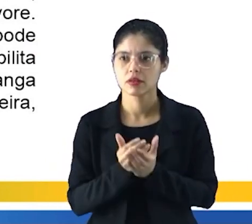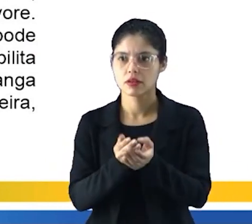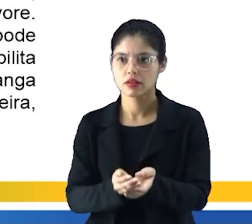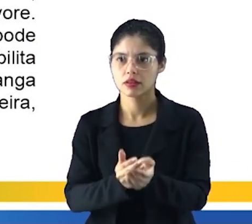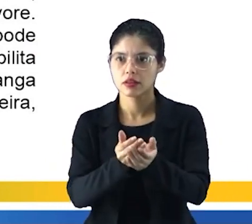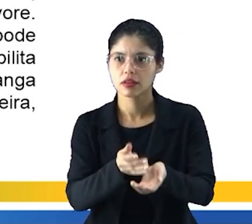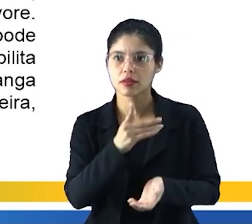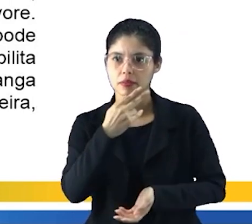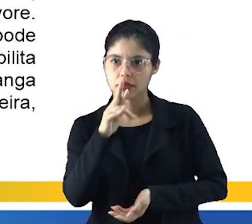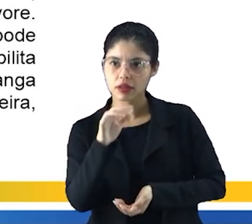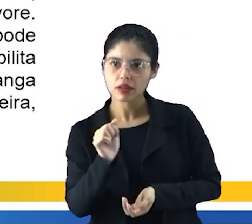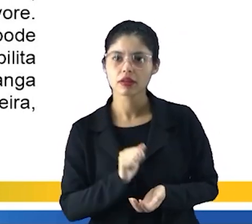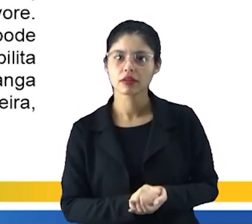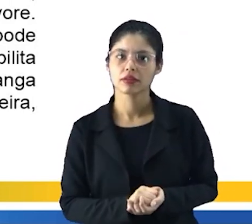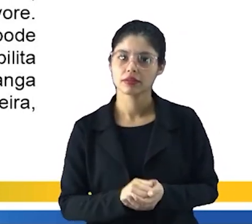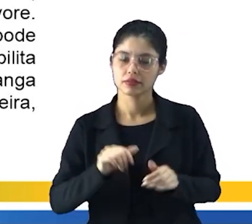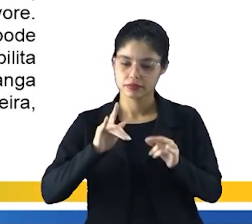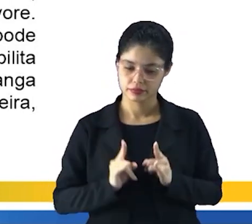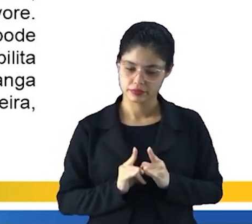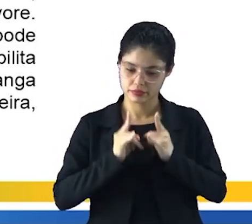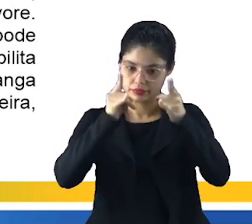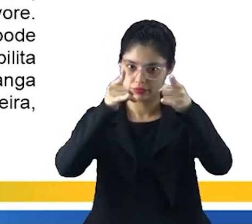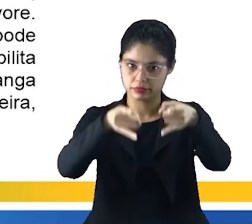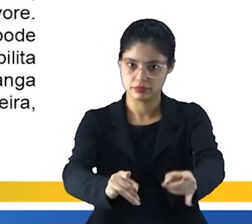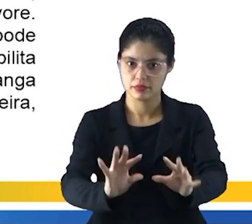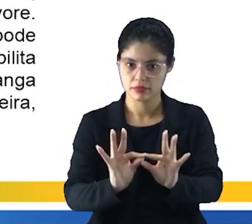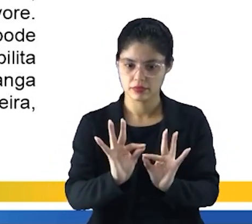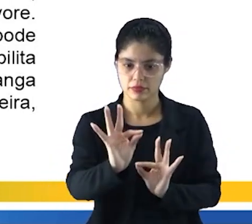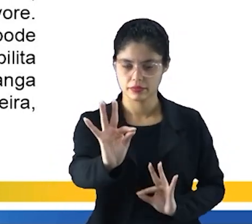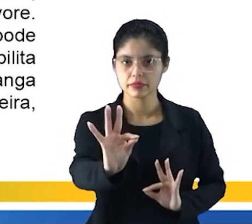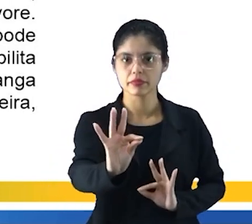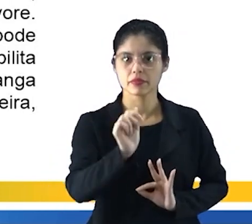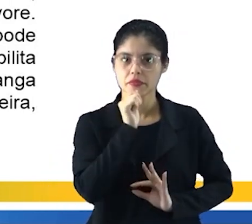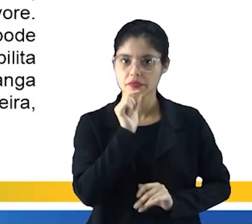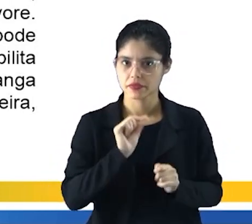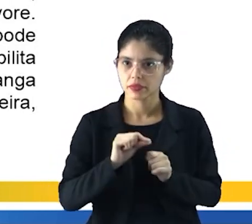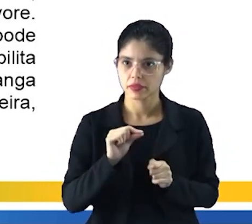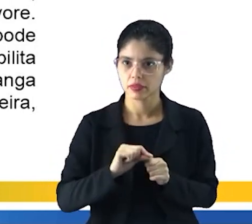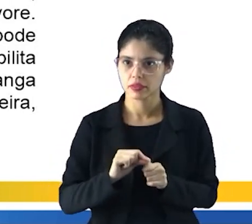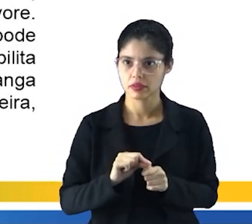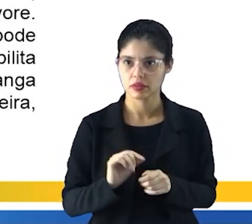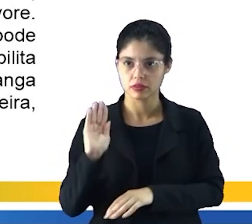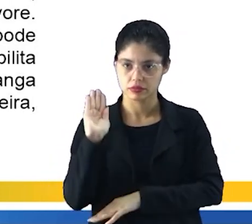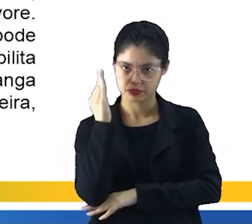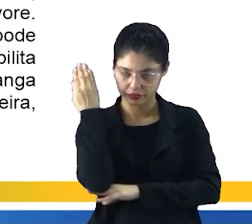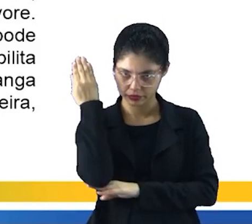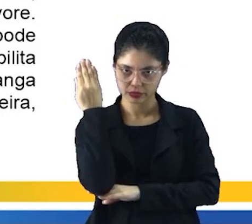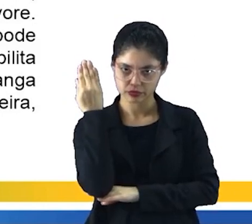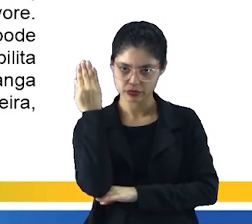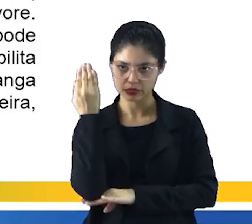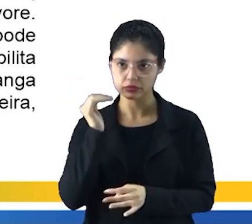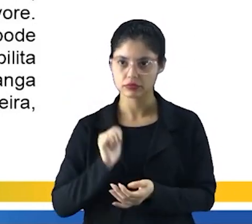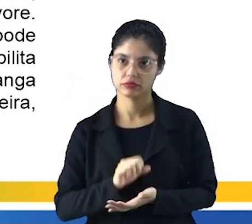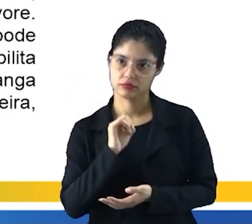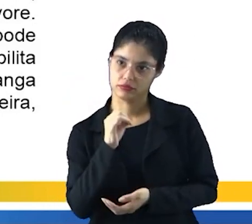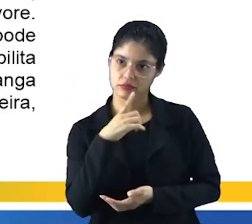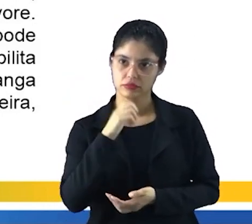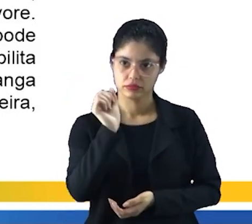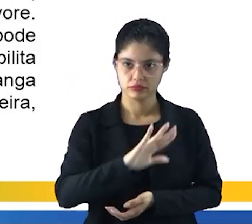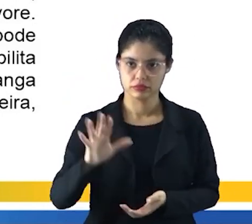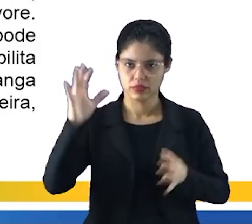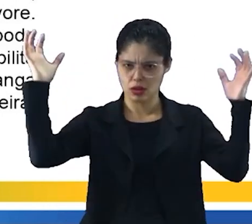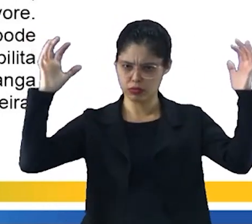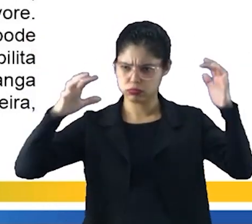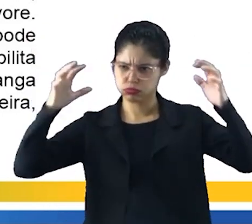passar pela pinguela, que é uma ponte muito estreita, feita geralmente com um tronco de árvore. Se temos